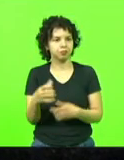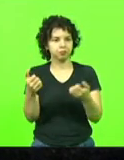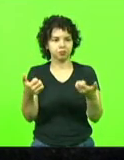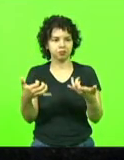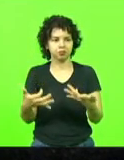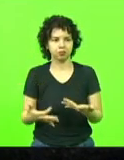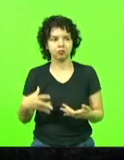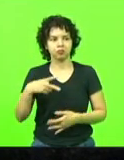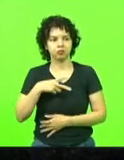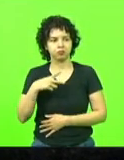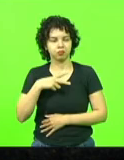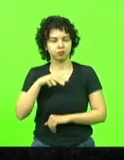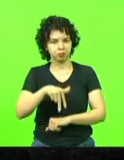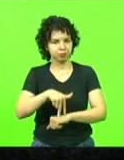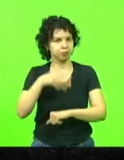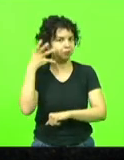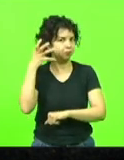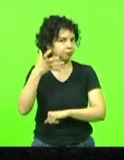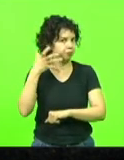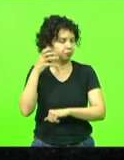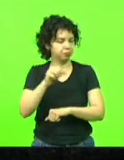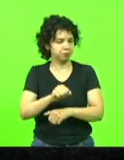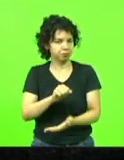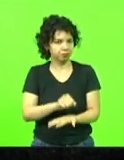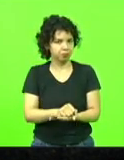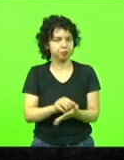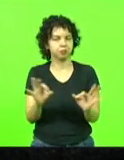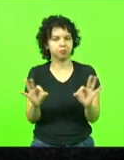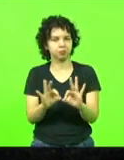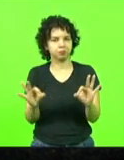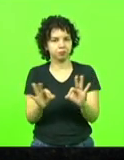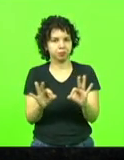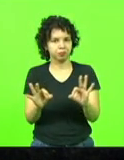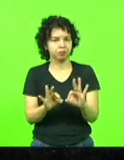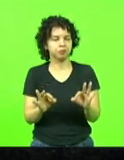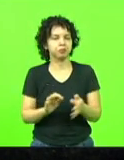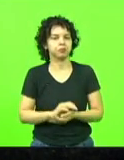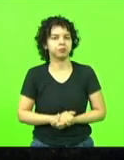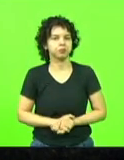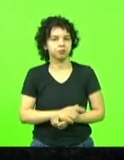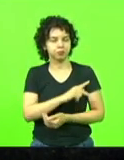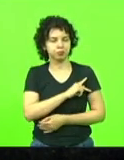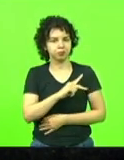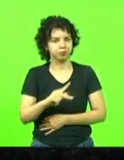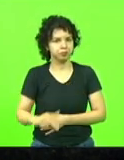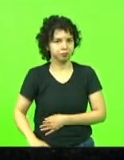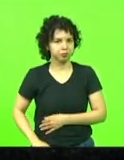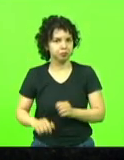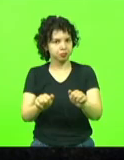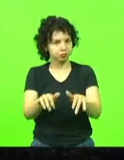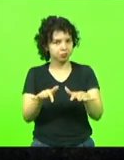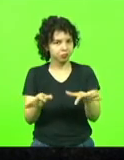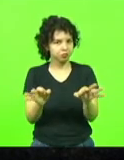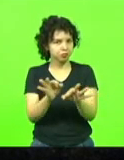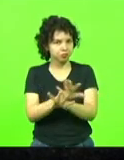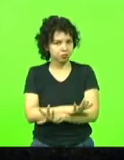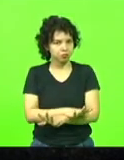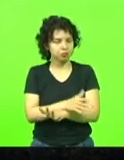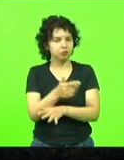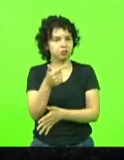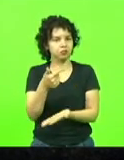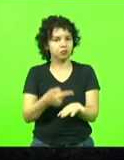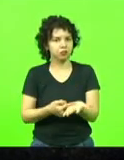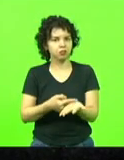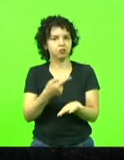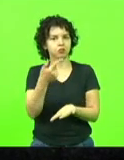não houve oradores inscritos, nada mais havendo a tratar, o senhor presidente, antes de encerrar a sessão, convocou